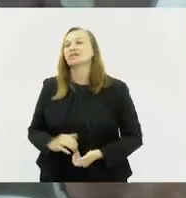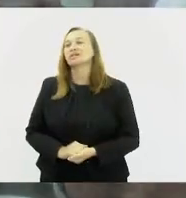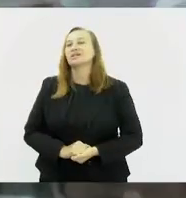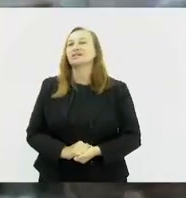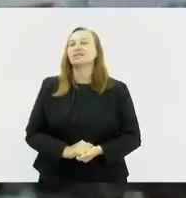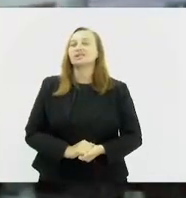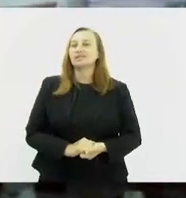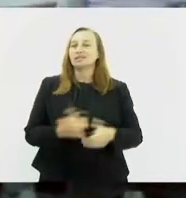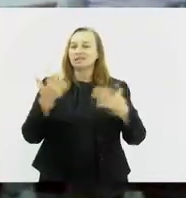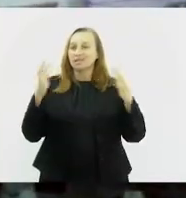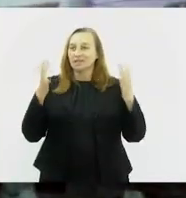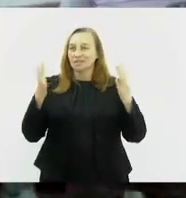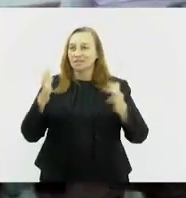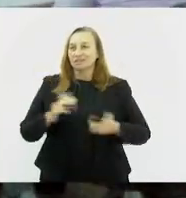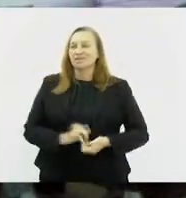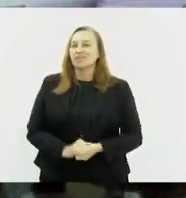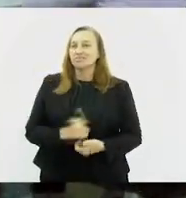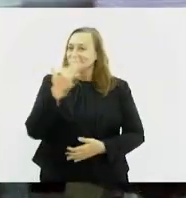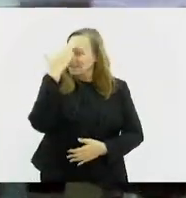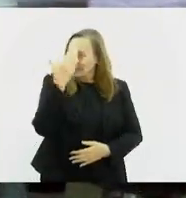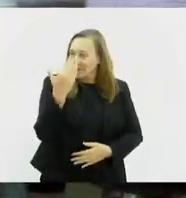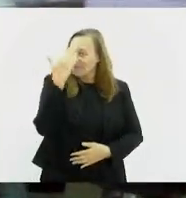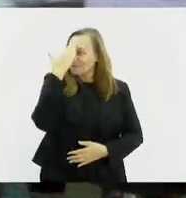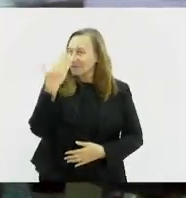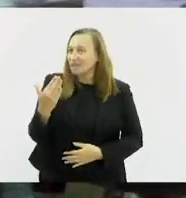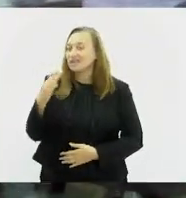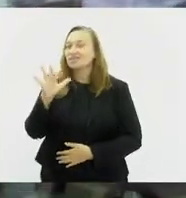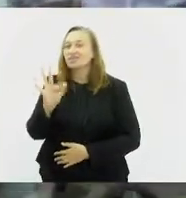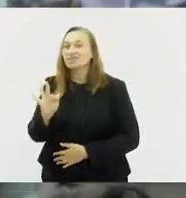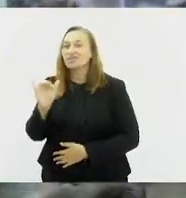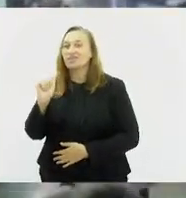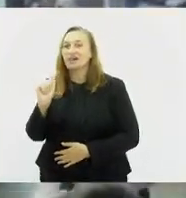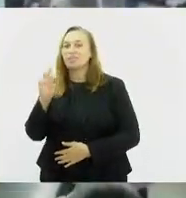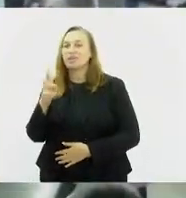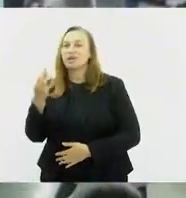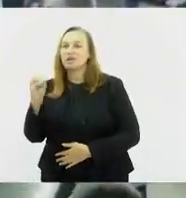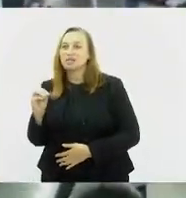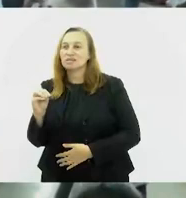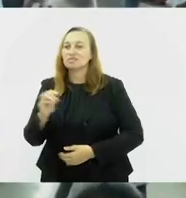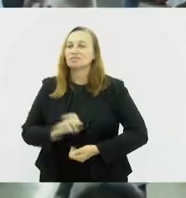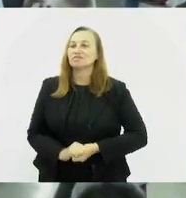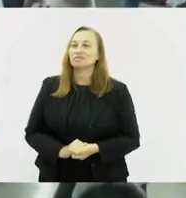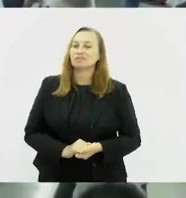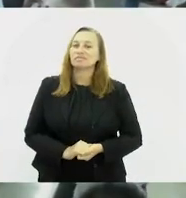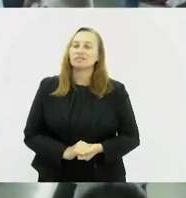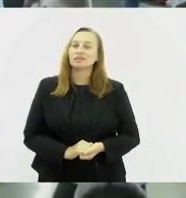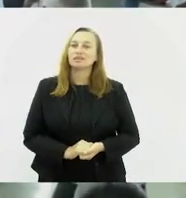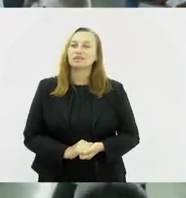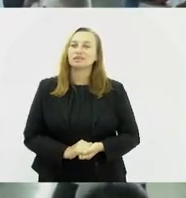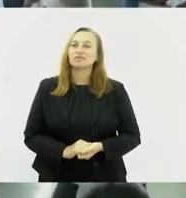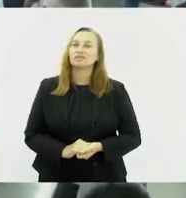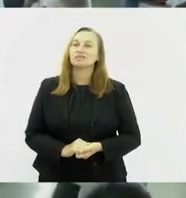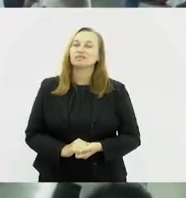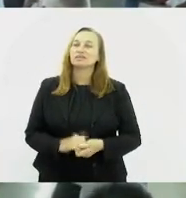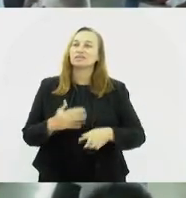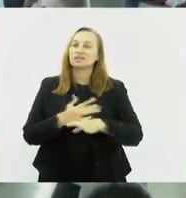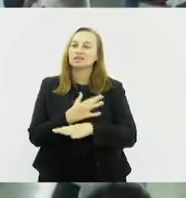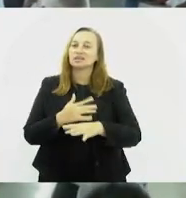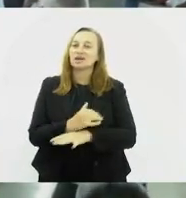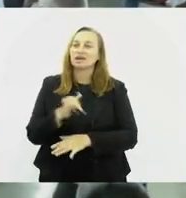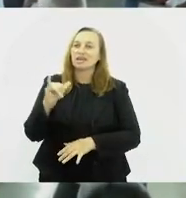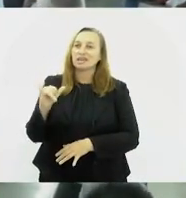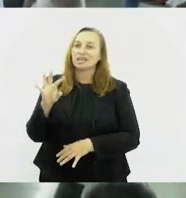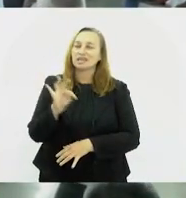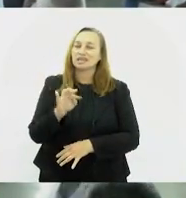Obrigado, Fabrício. Fabrício da Mudança, da cidade de Itatiaia. Parabéns e